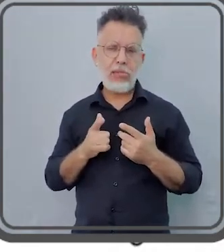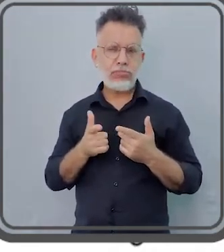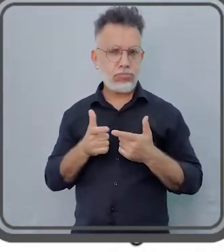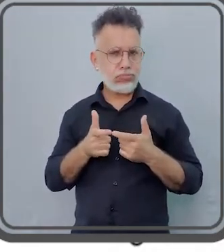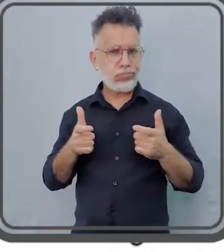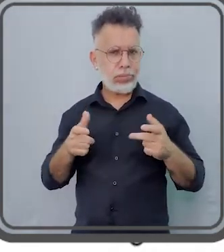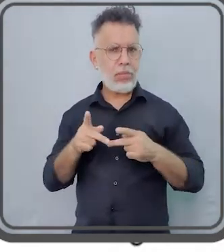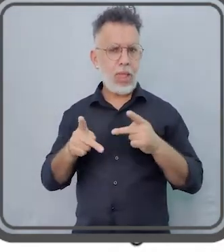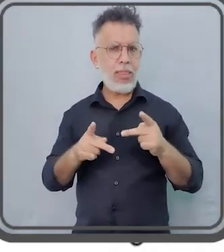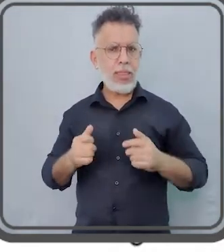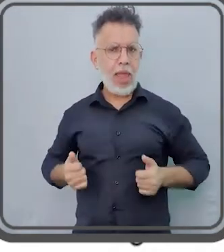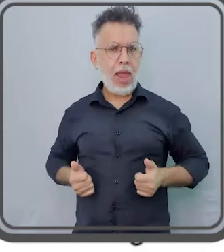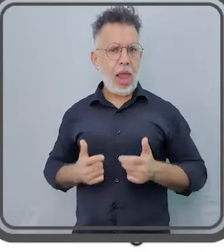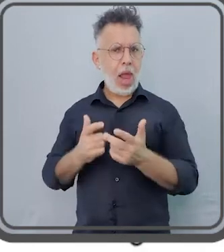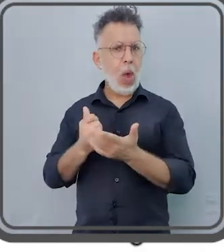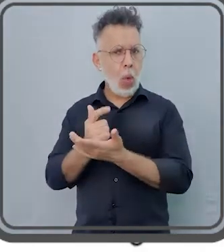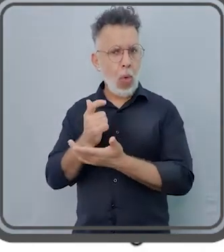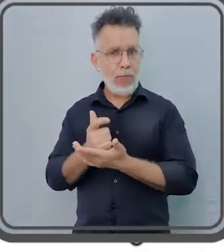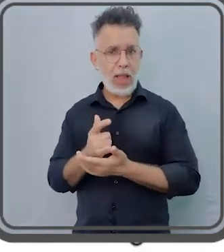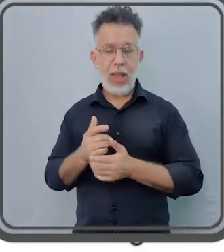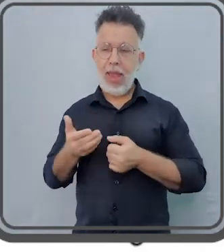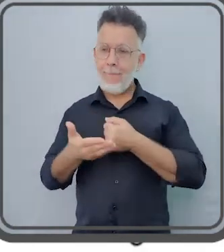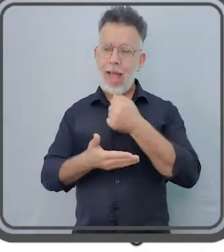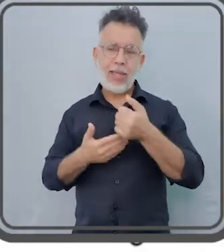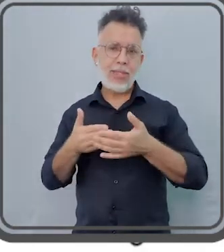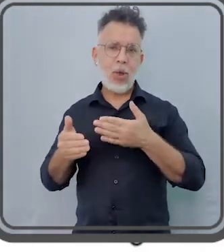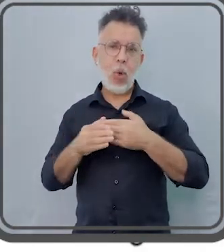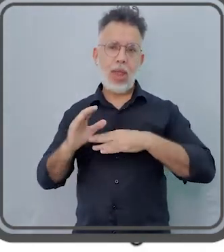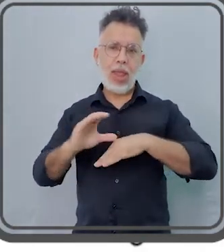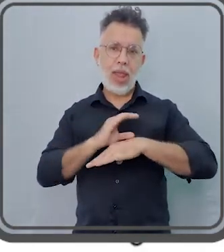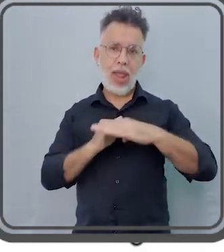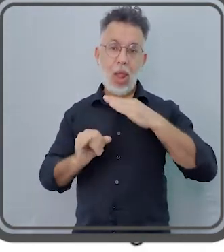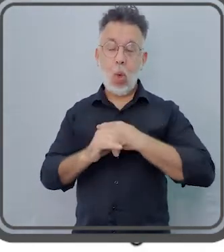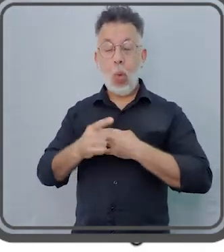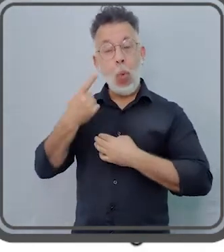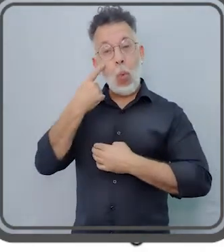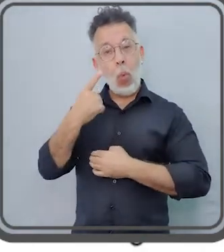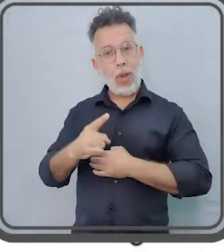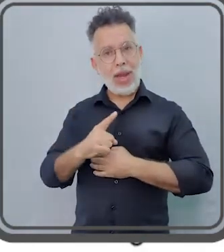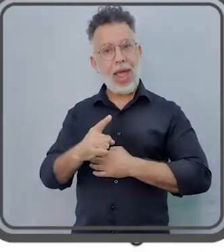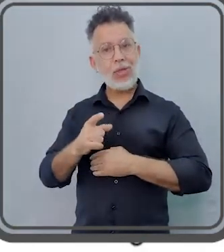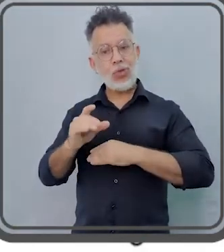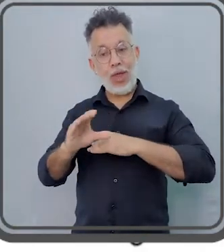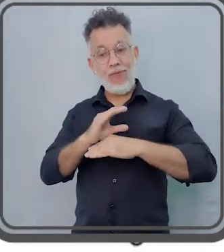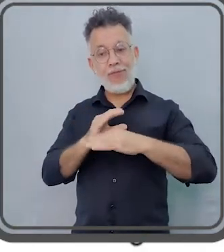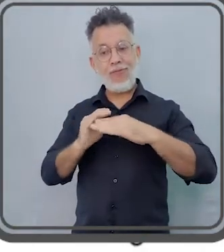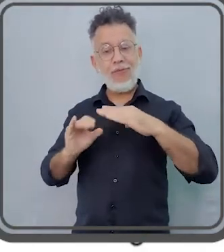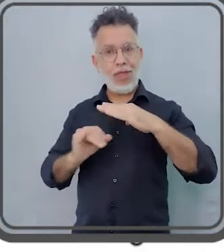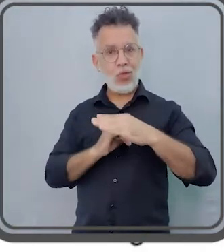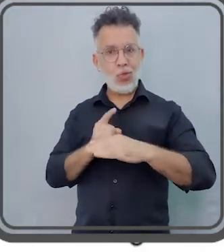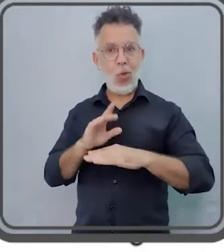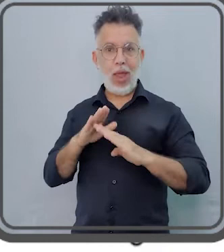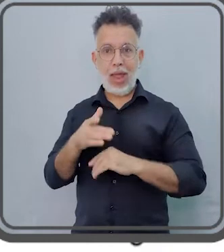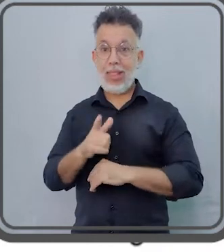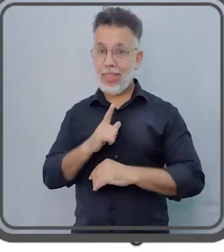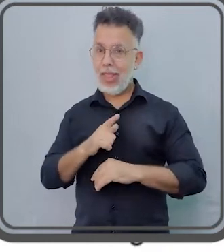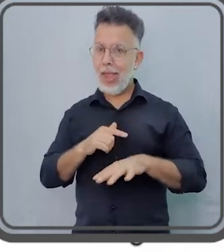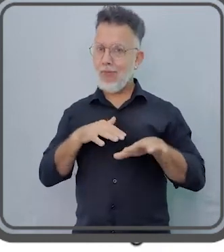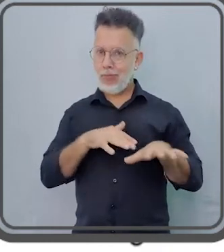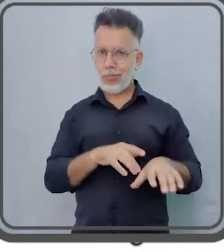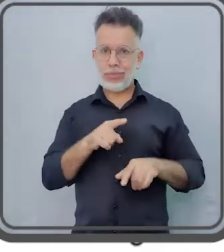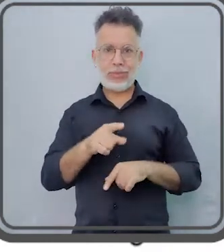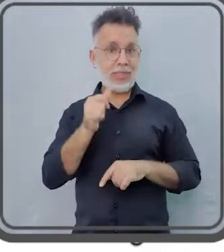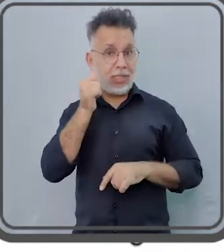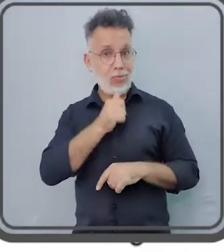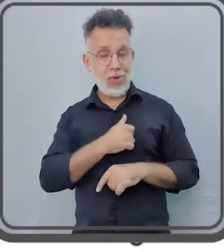que é a base de qualquer investimento, né? O olhar do investidor vai muito para isso. Então, teve esse movimento natural dessas investidoras entenderem de